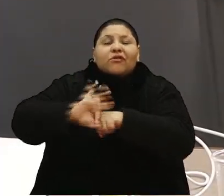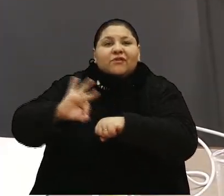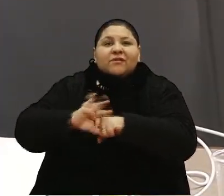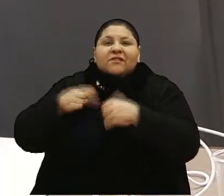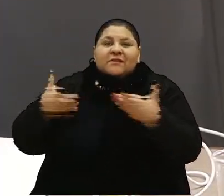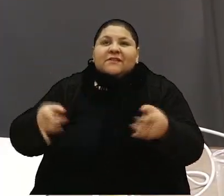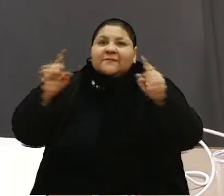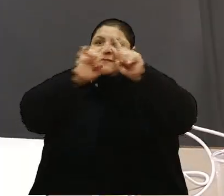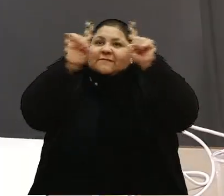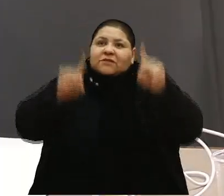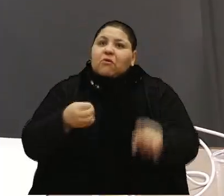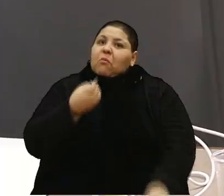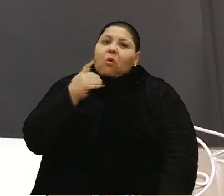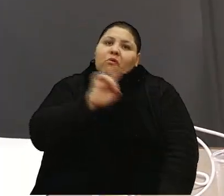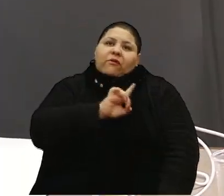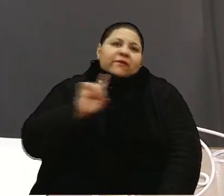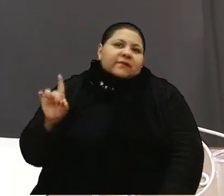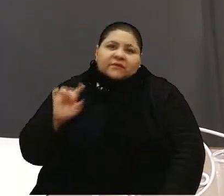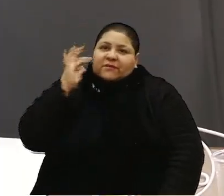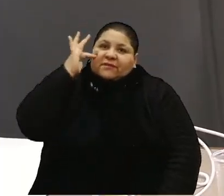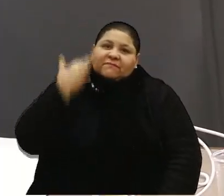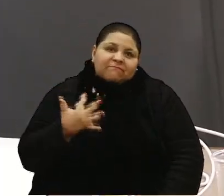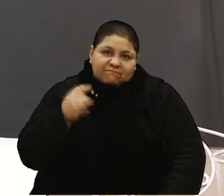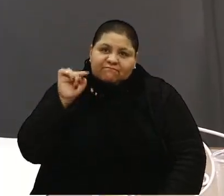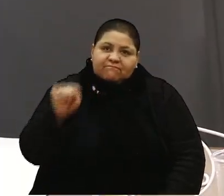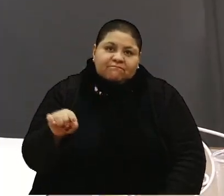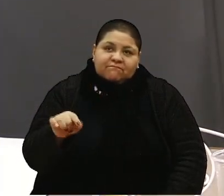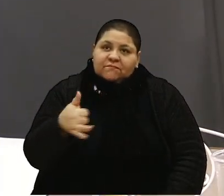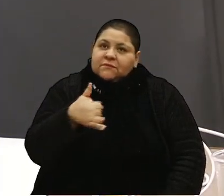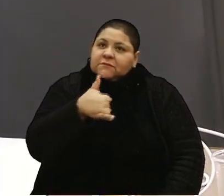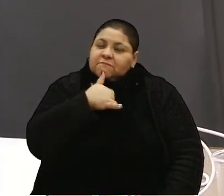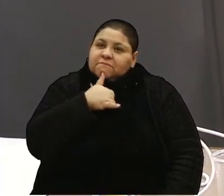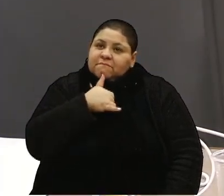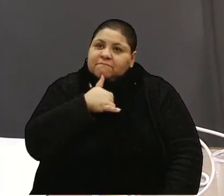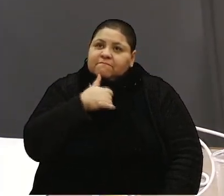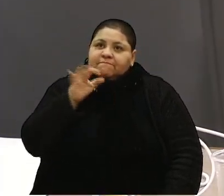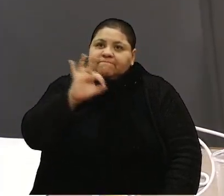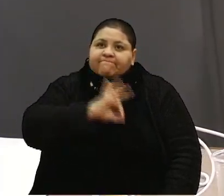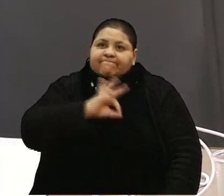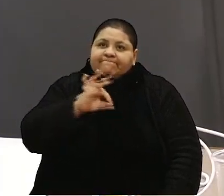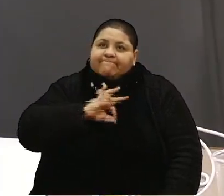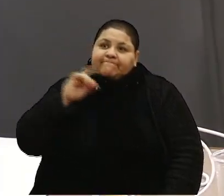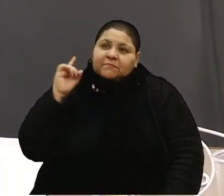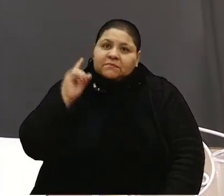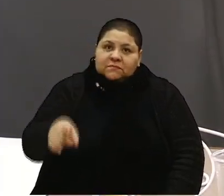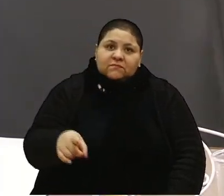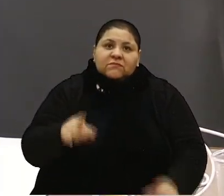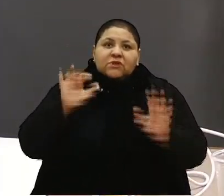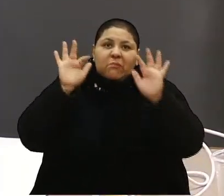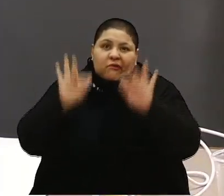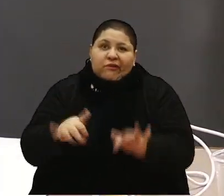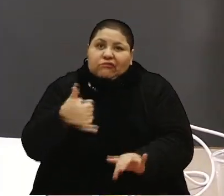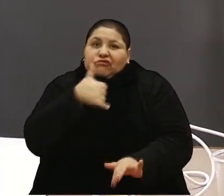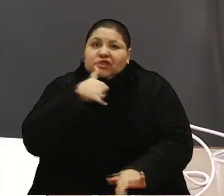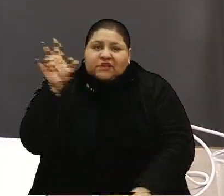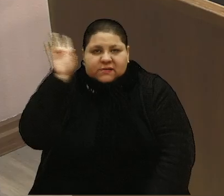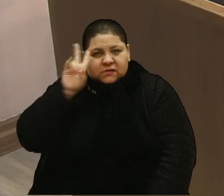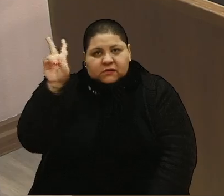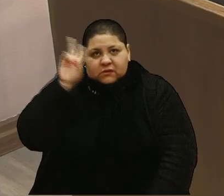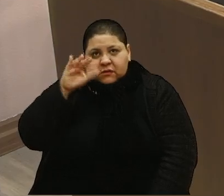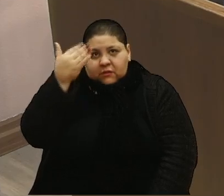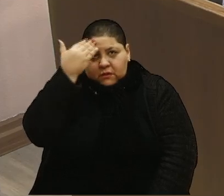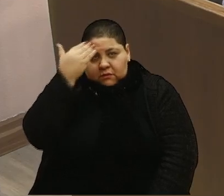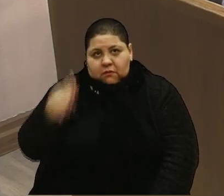servidor bom não vai deixar acontecer talvez isso. Fico triste pelos policiais serem mandados para isso e pelo final trágico da história. Obrigado.